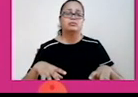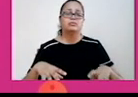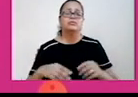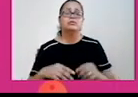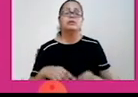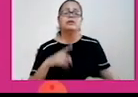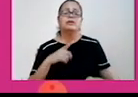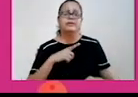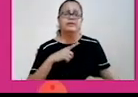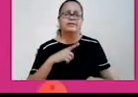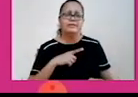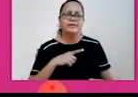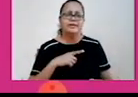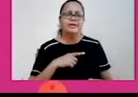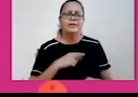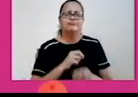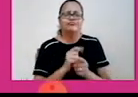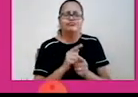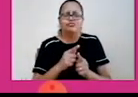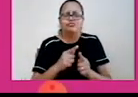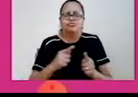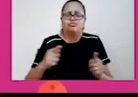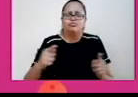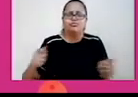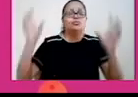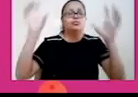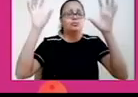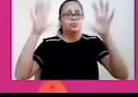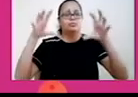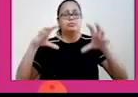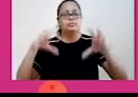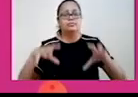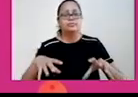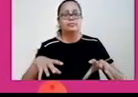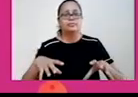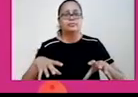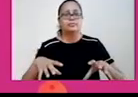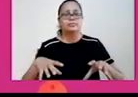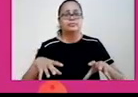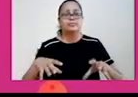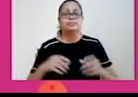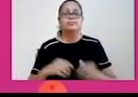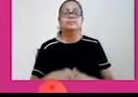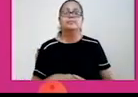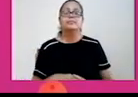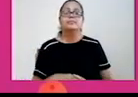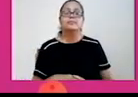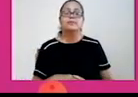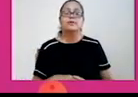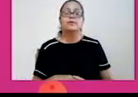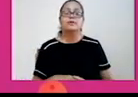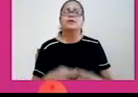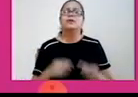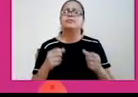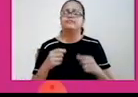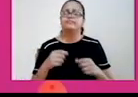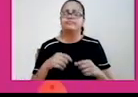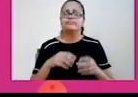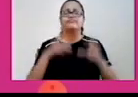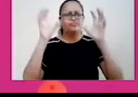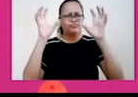recordes mundiais de chuva, né? Então, é uma região com alta pluviosidade, ou seja, uma carga intensa aí de